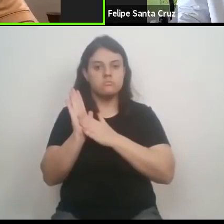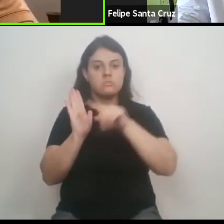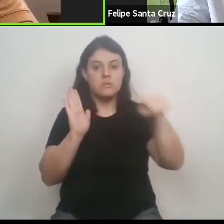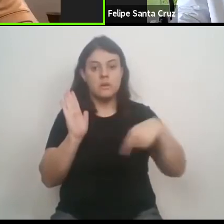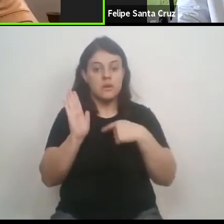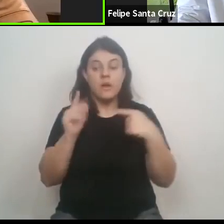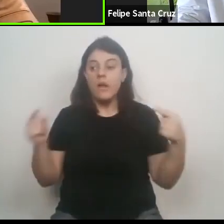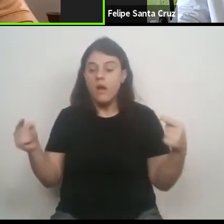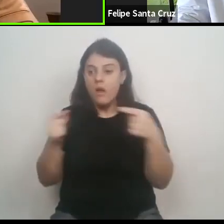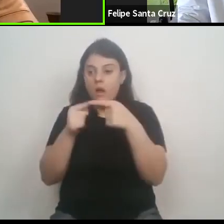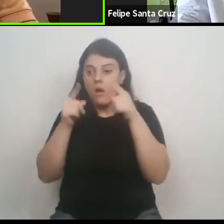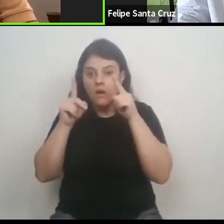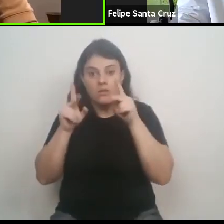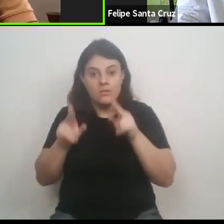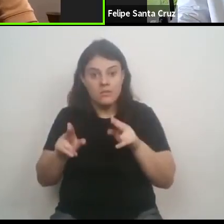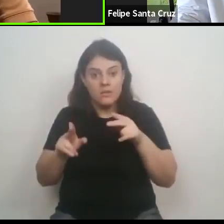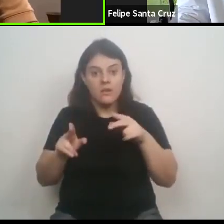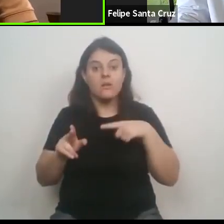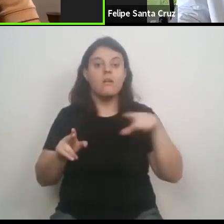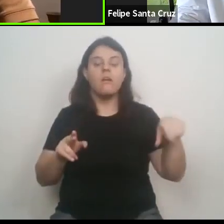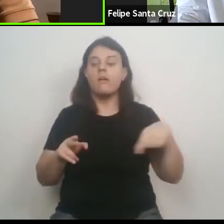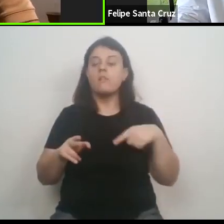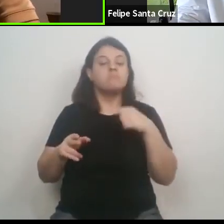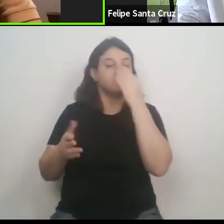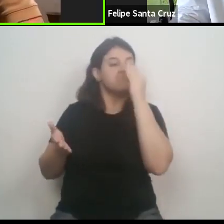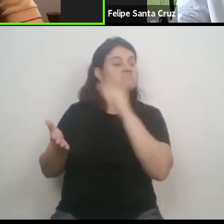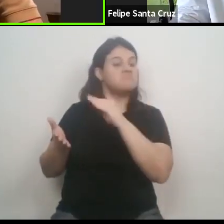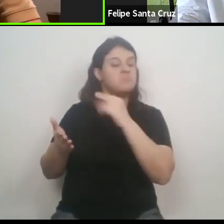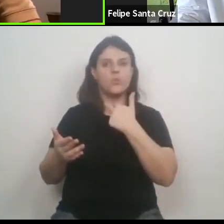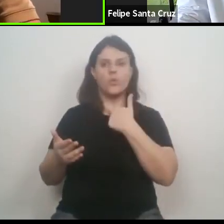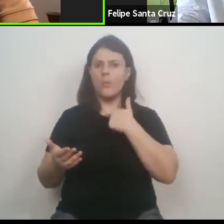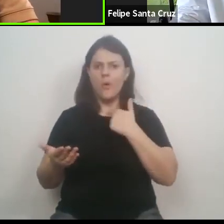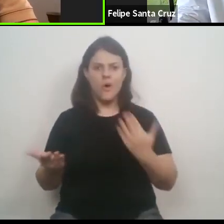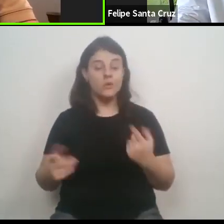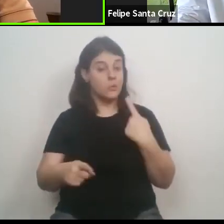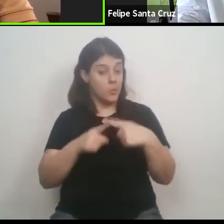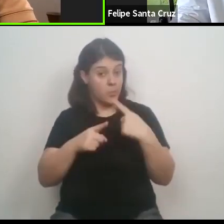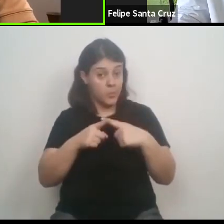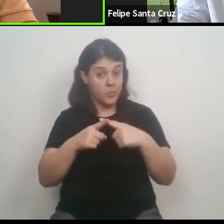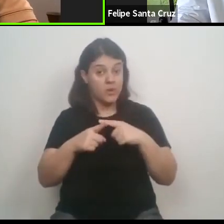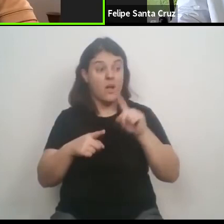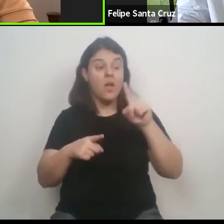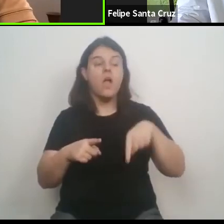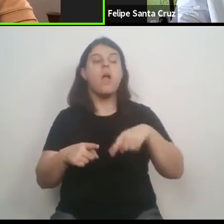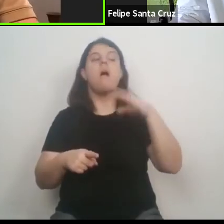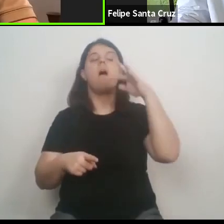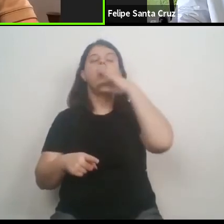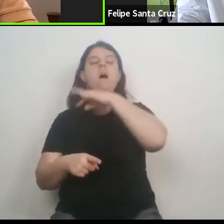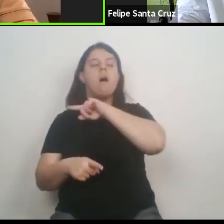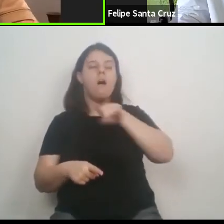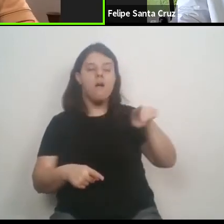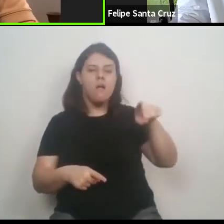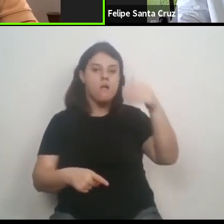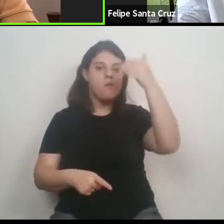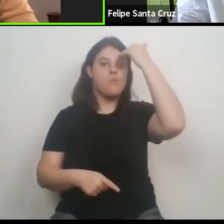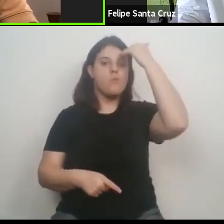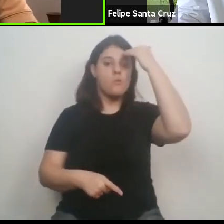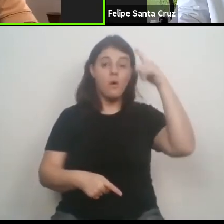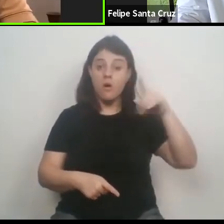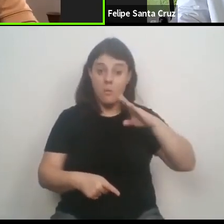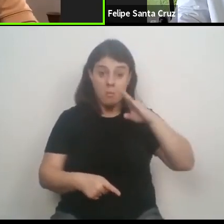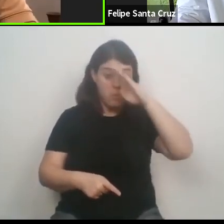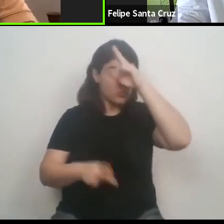Tribunal Federal. Porque esse pedido não passa de uma confissão de culpa. Bolsonaro sempre teve